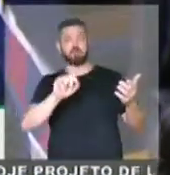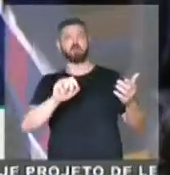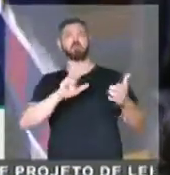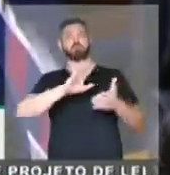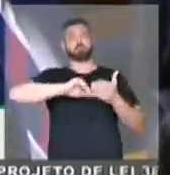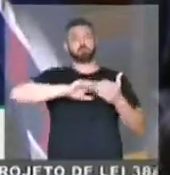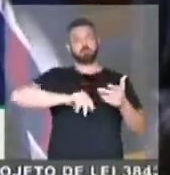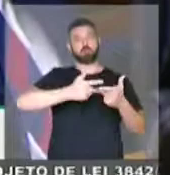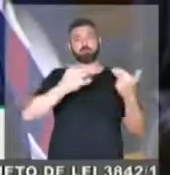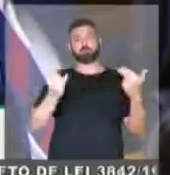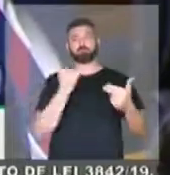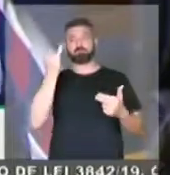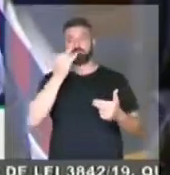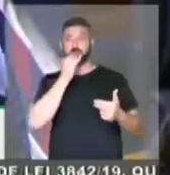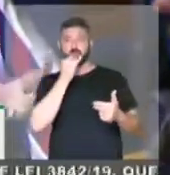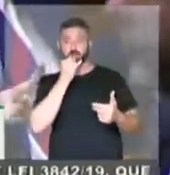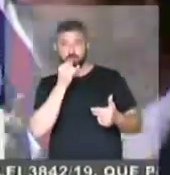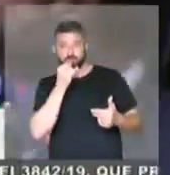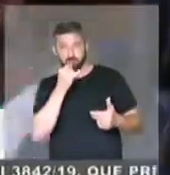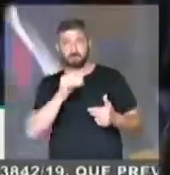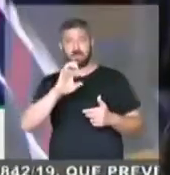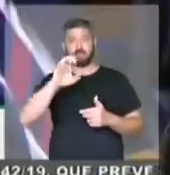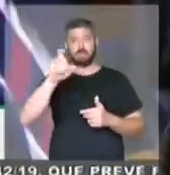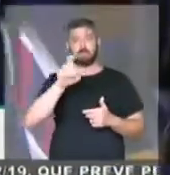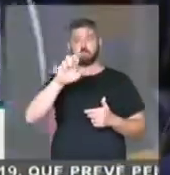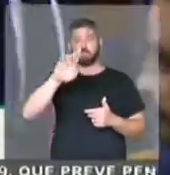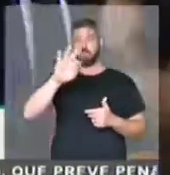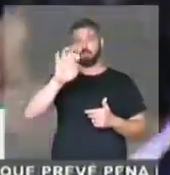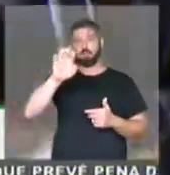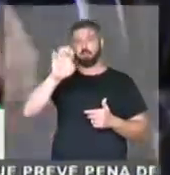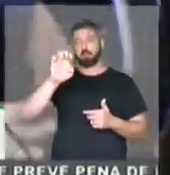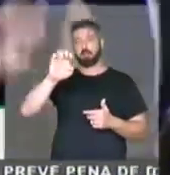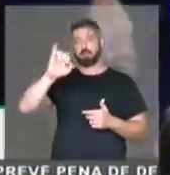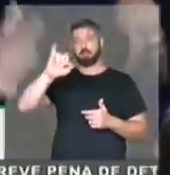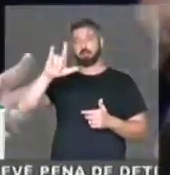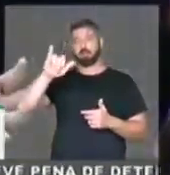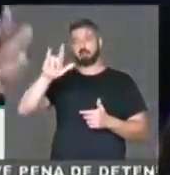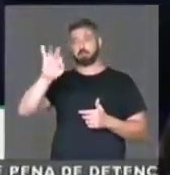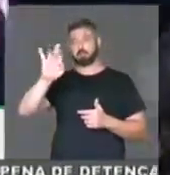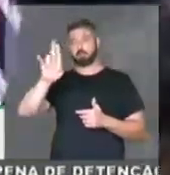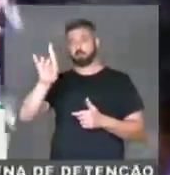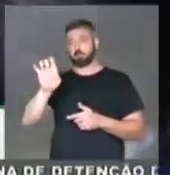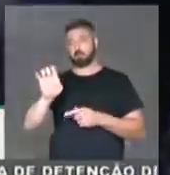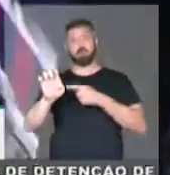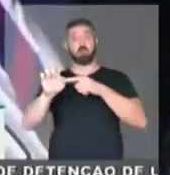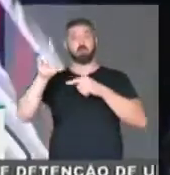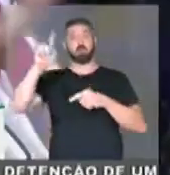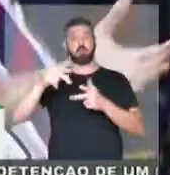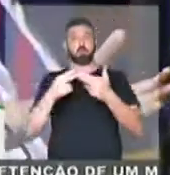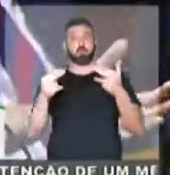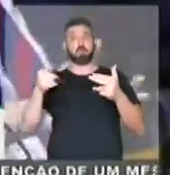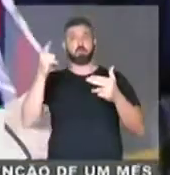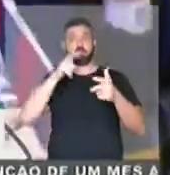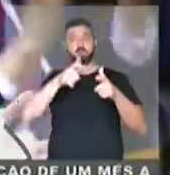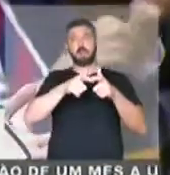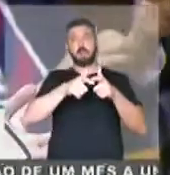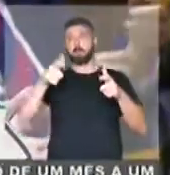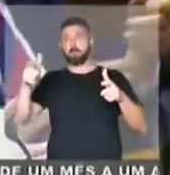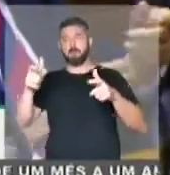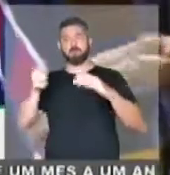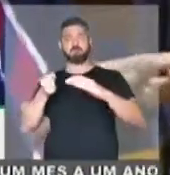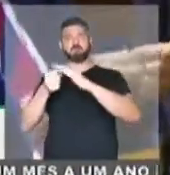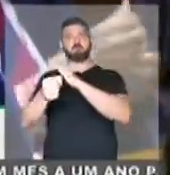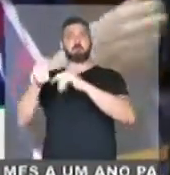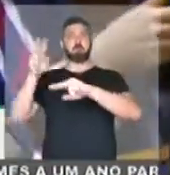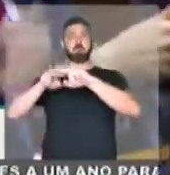itens importantes como excludente de licitude. Ao meu ver, a matéria segue sendo um instrumento de ampliação do